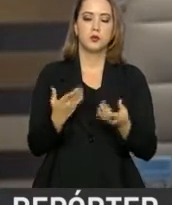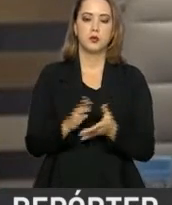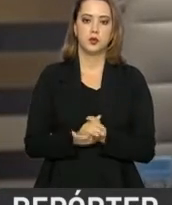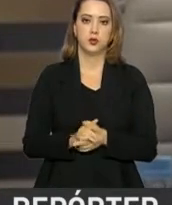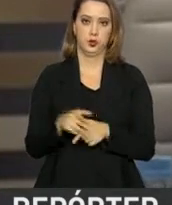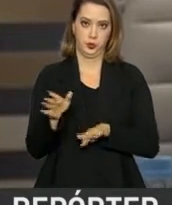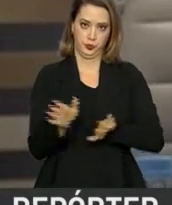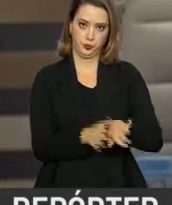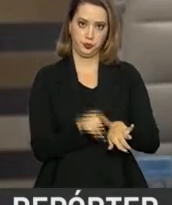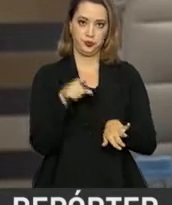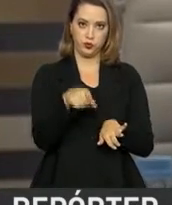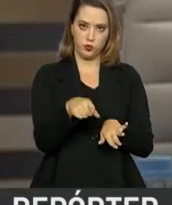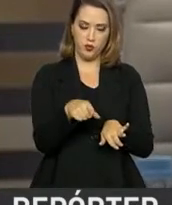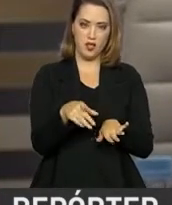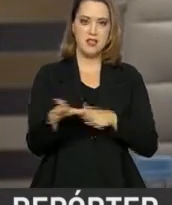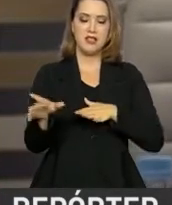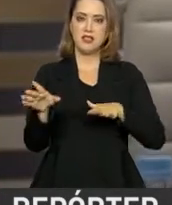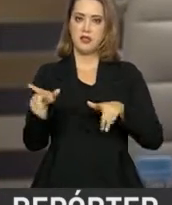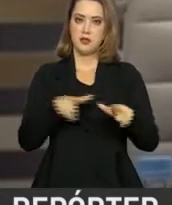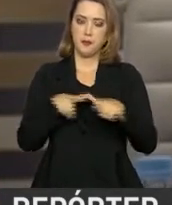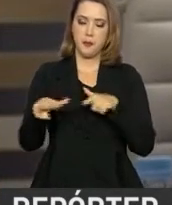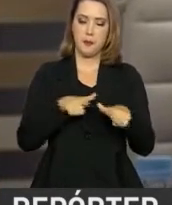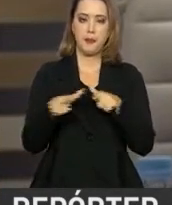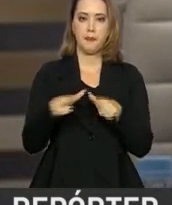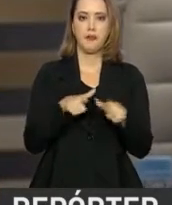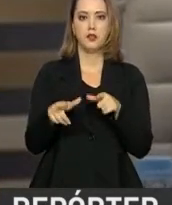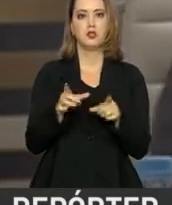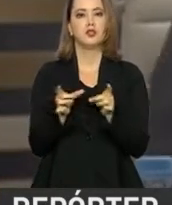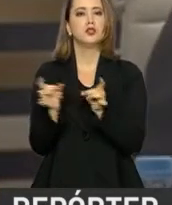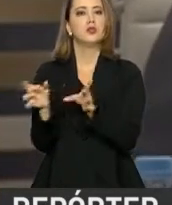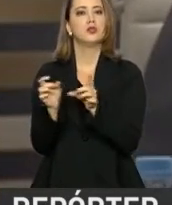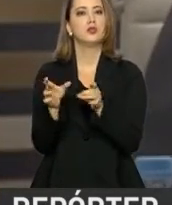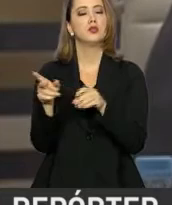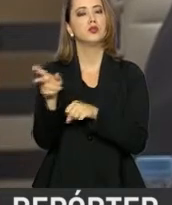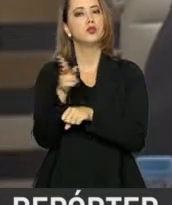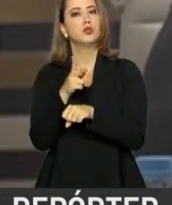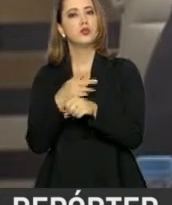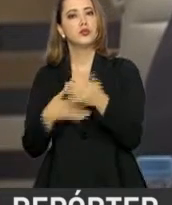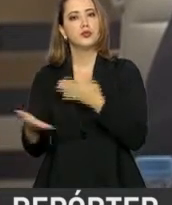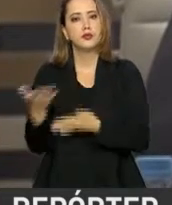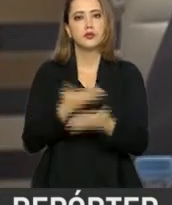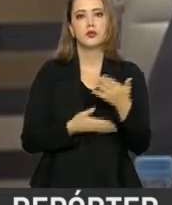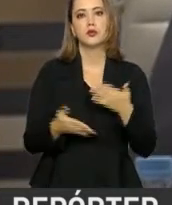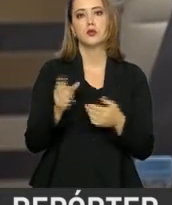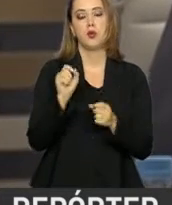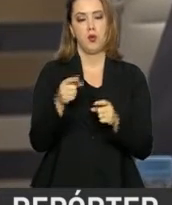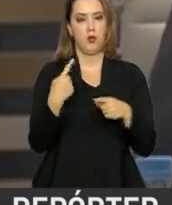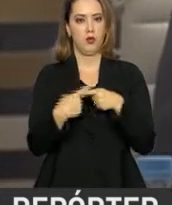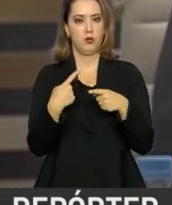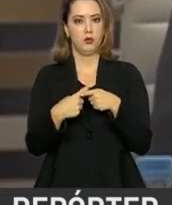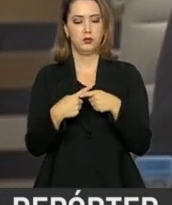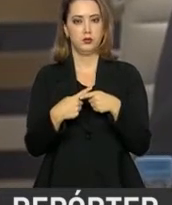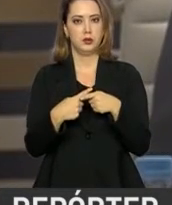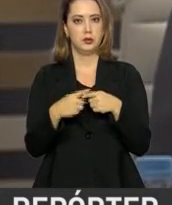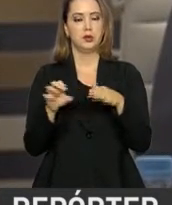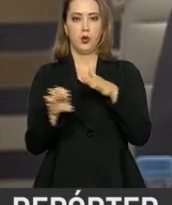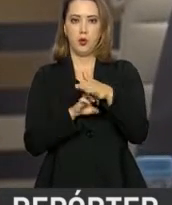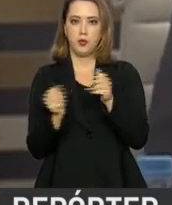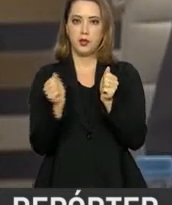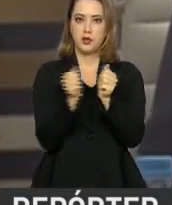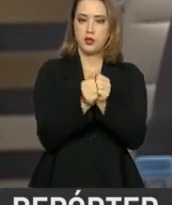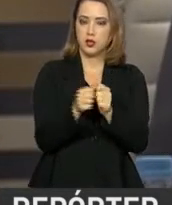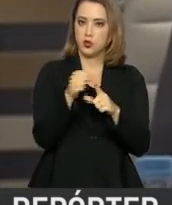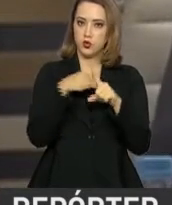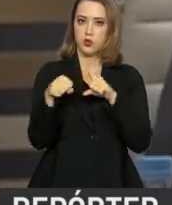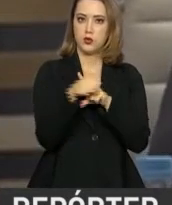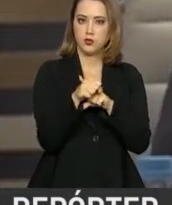comércio exterior é o empresário é quem exporta ao mesmo tempo e com a sociedade porque emprego o que a gente tem que fazer para